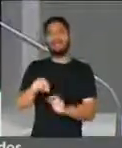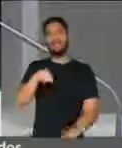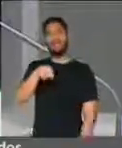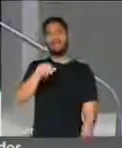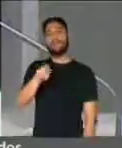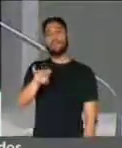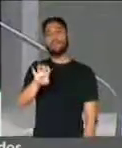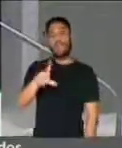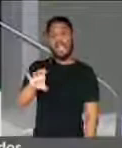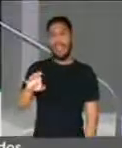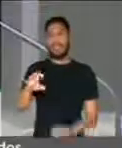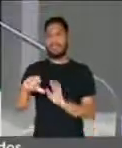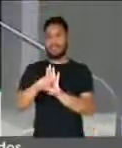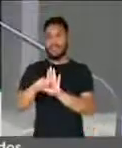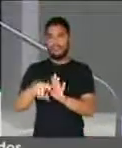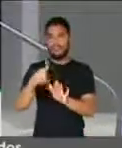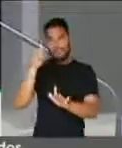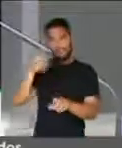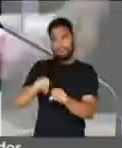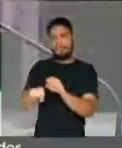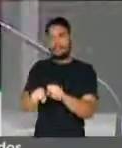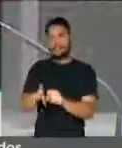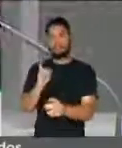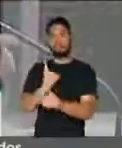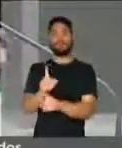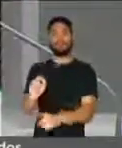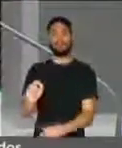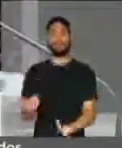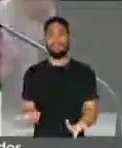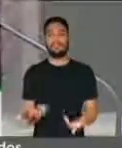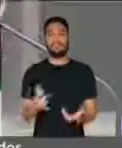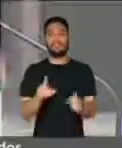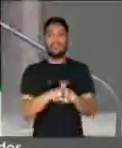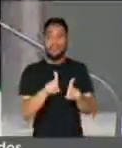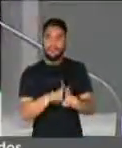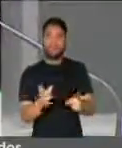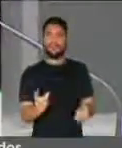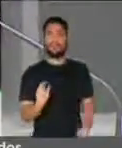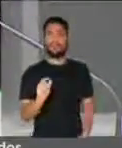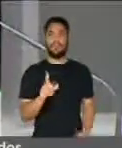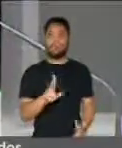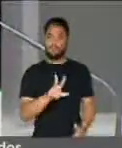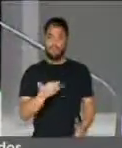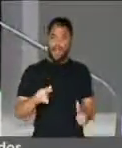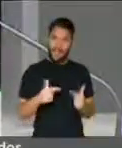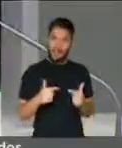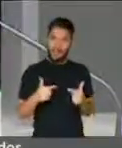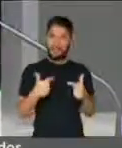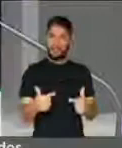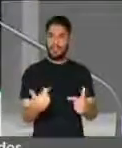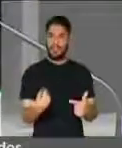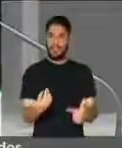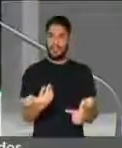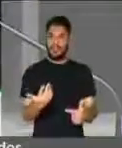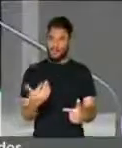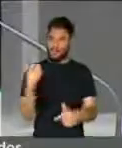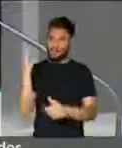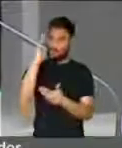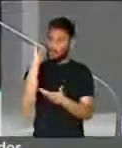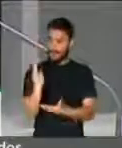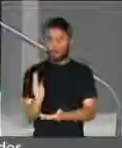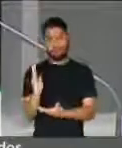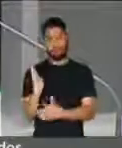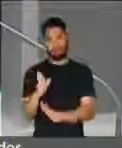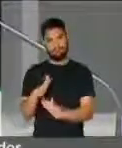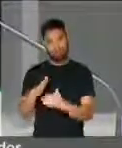por todos aqueles que são perseguidos hoje. E também lutará para que o desenvolvimento desse país